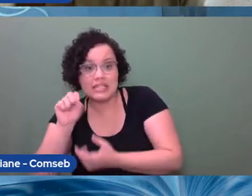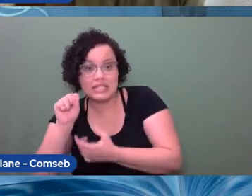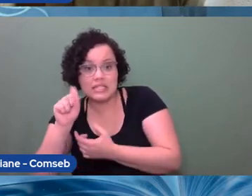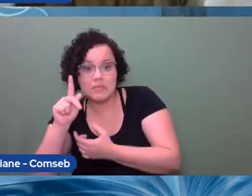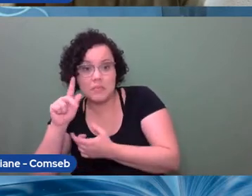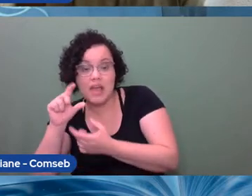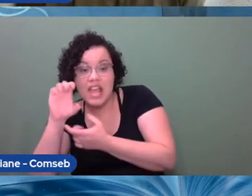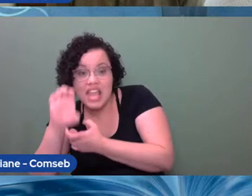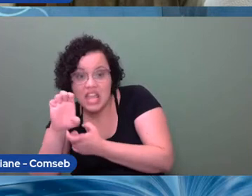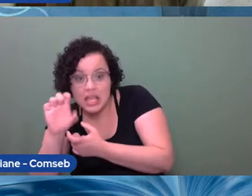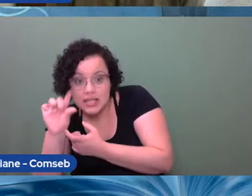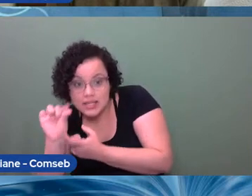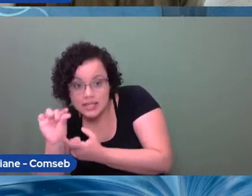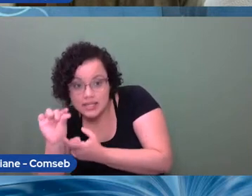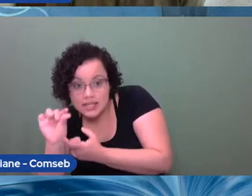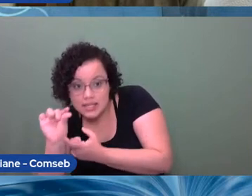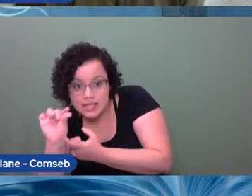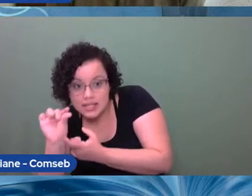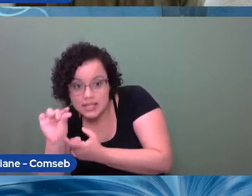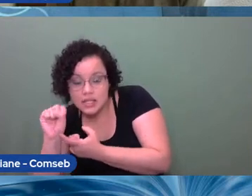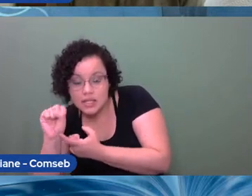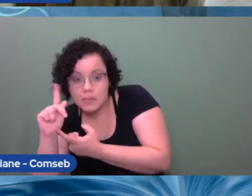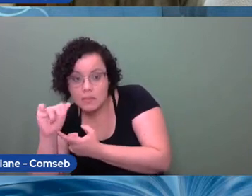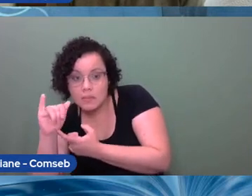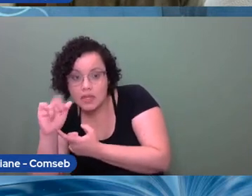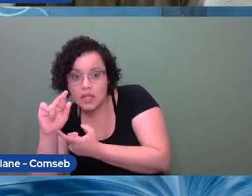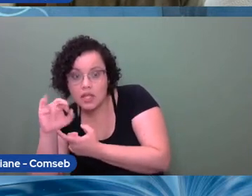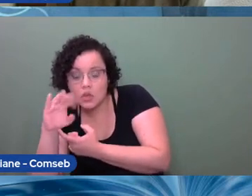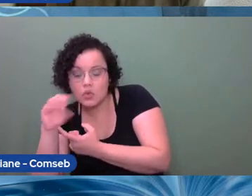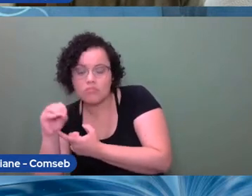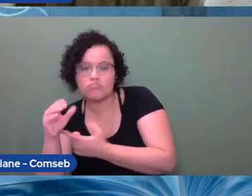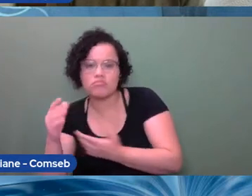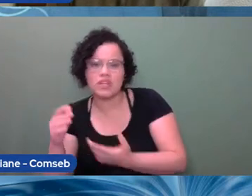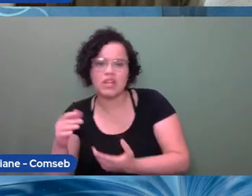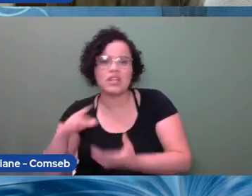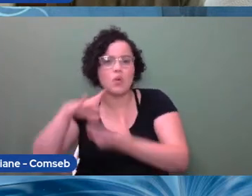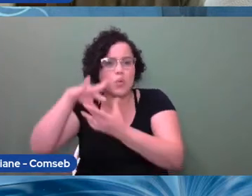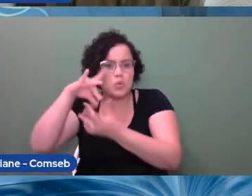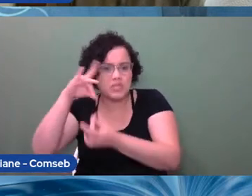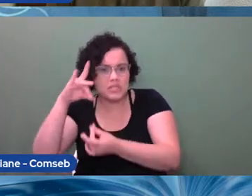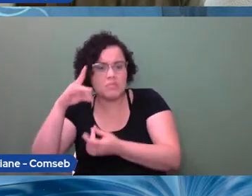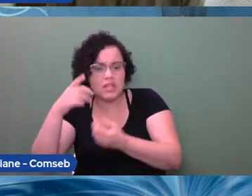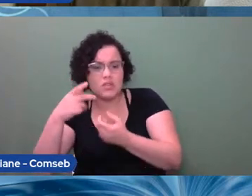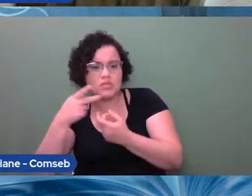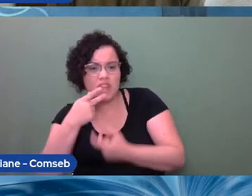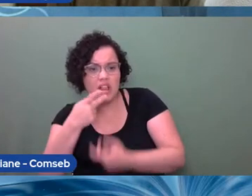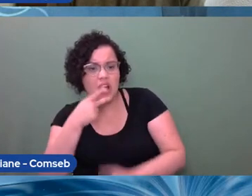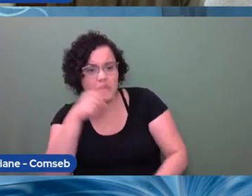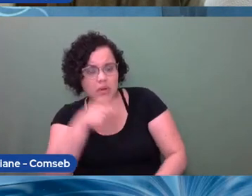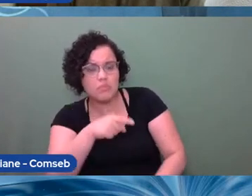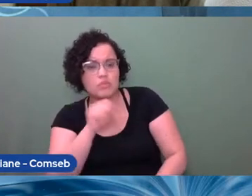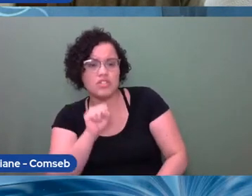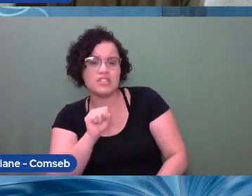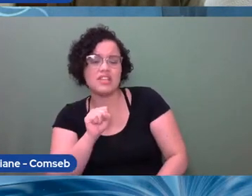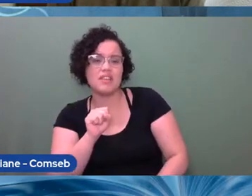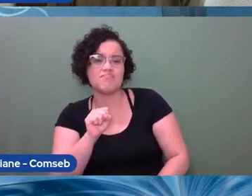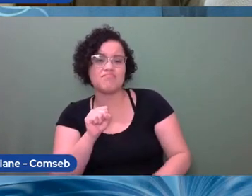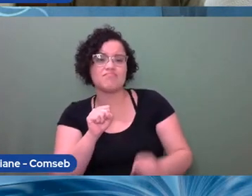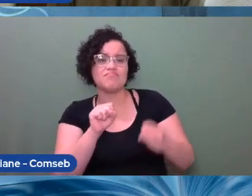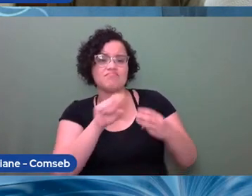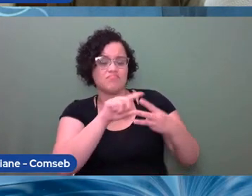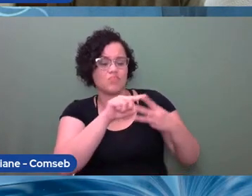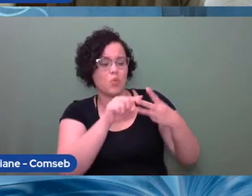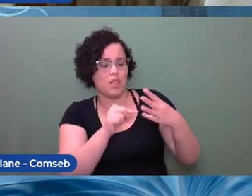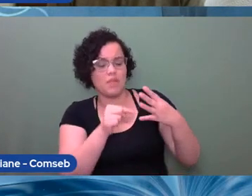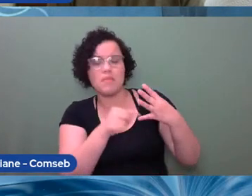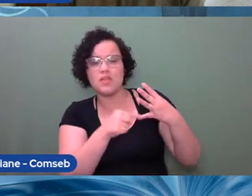os próprios espíritos indicam o fluido cósmico universal como um elemento primitivo, porque ele diz o seguinte, está colocado